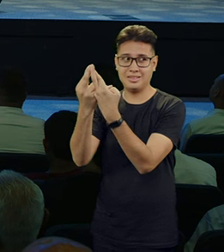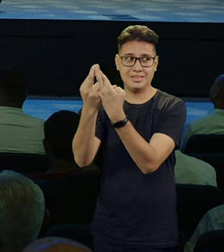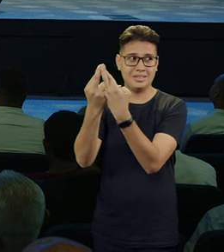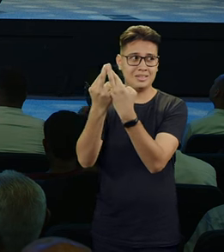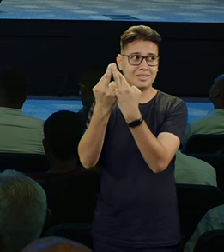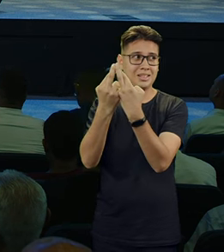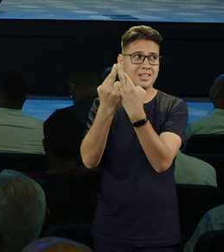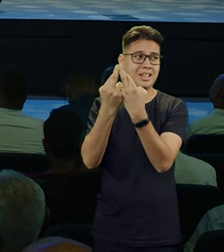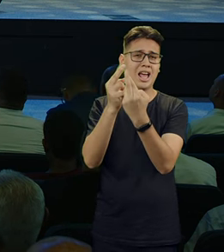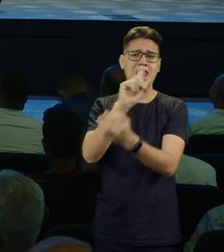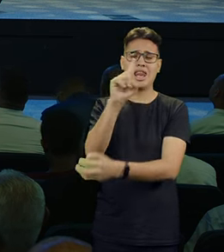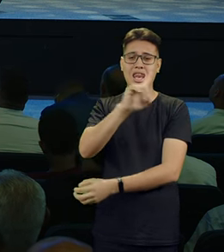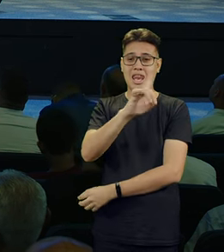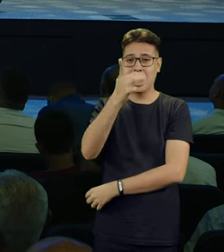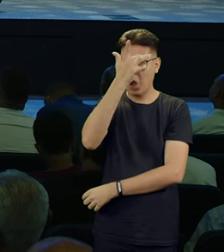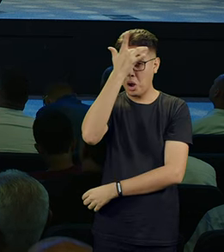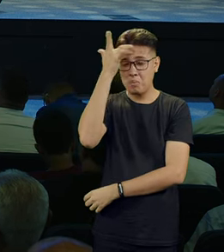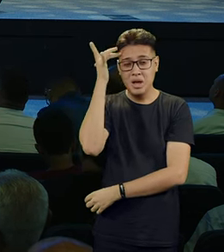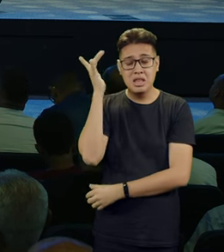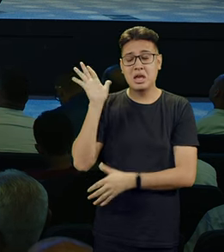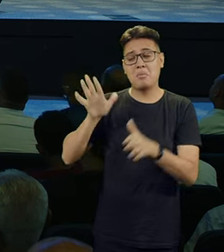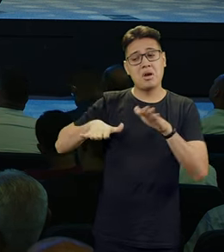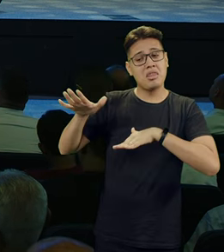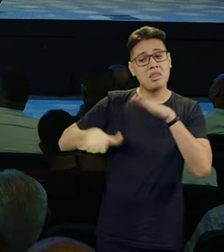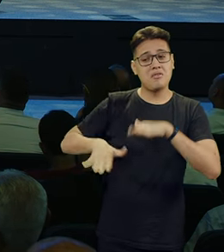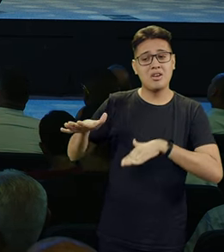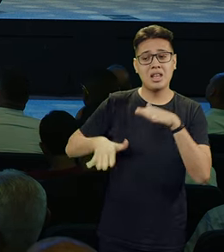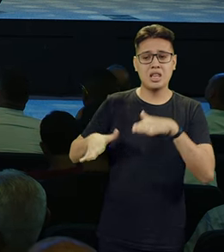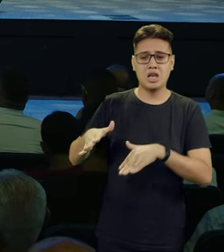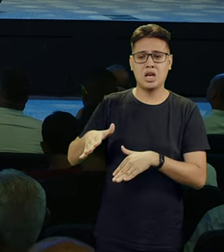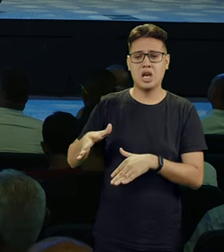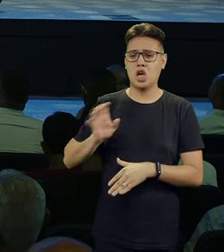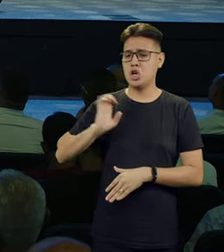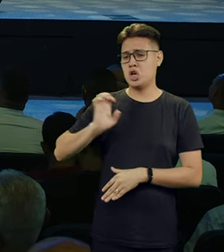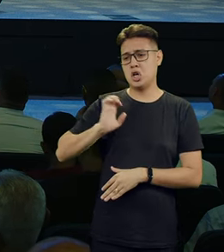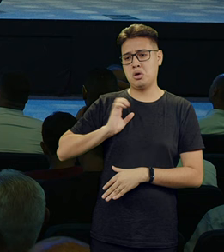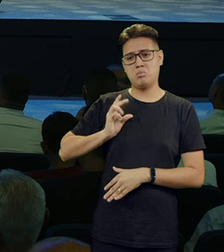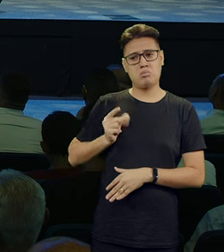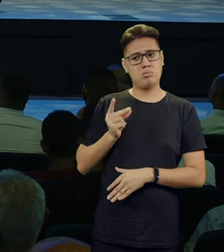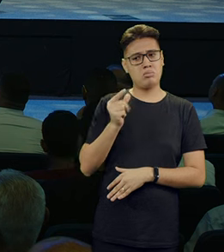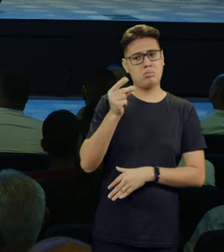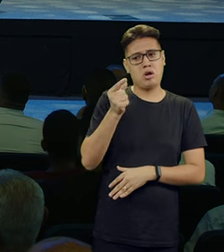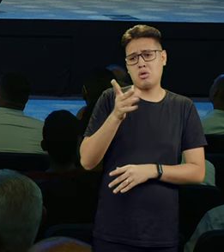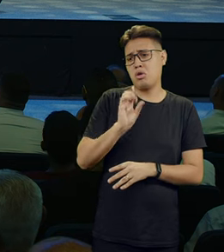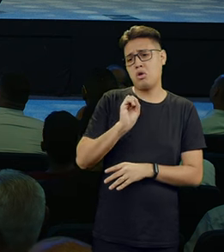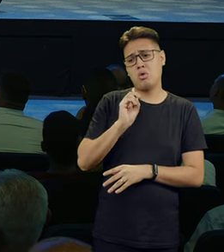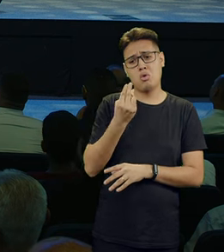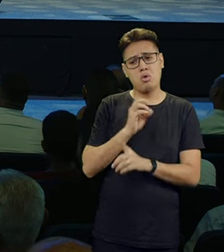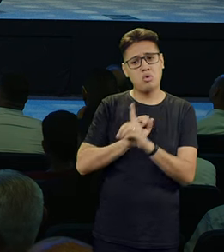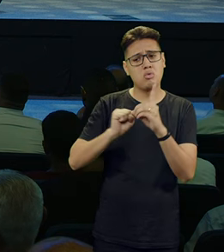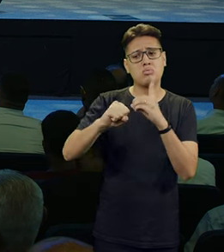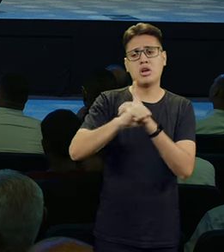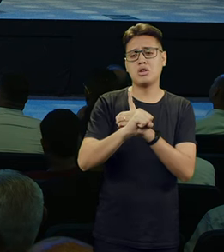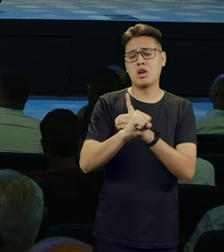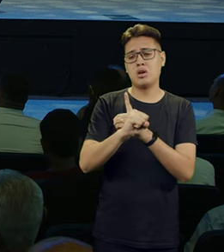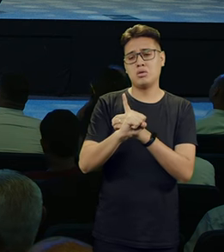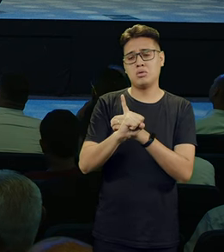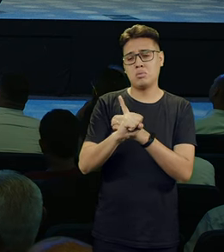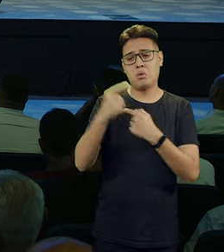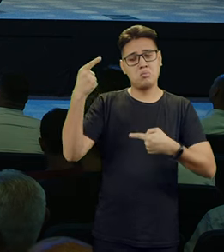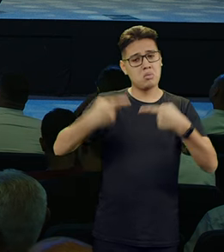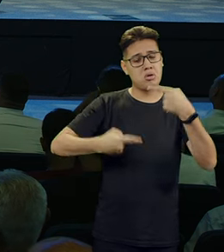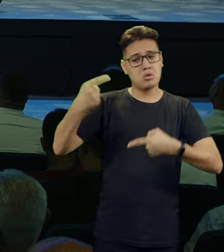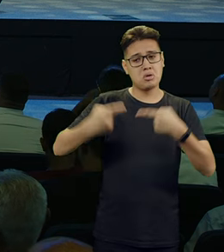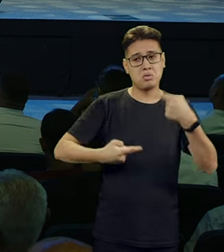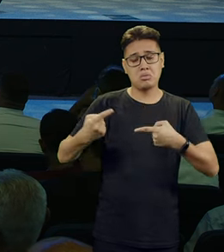não são pessoas, muitas vezes, bem-sucedidas socialmente, politicamente